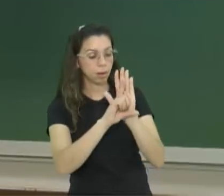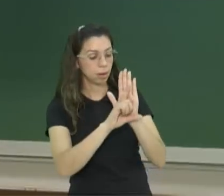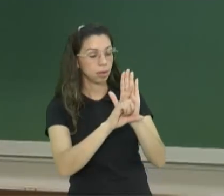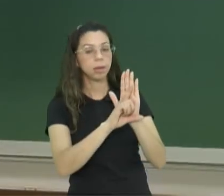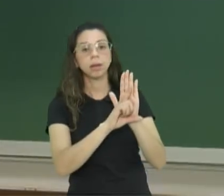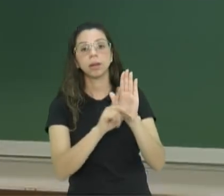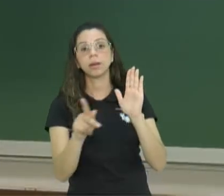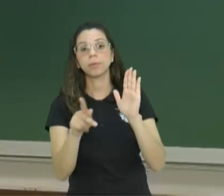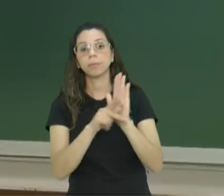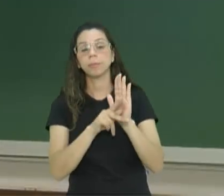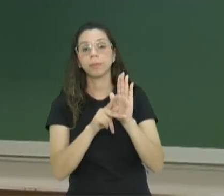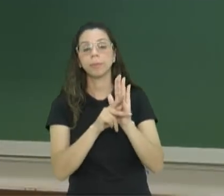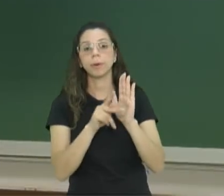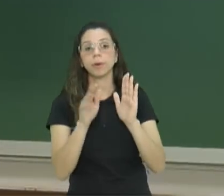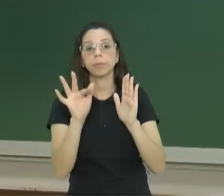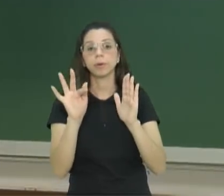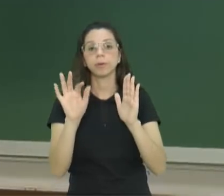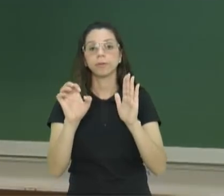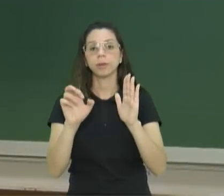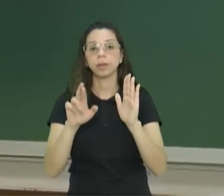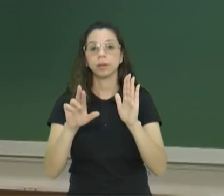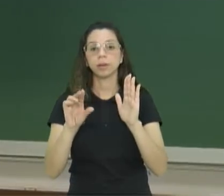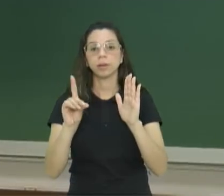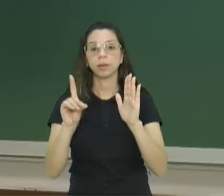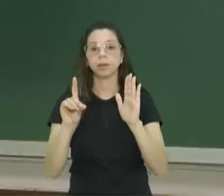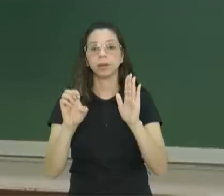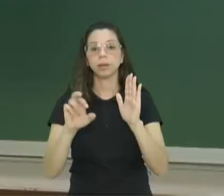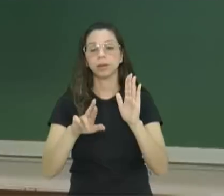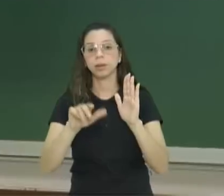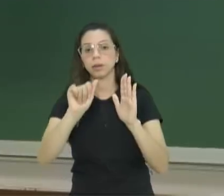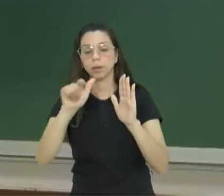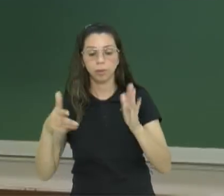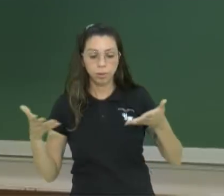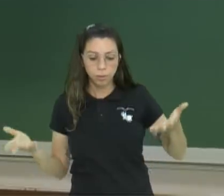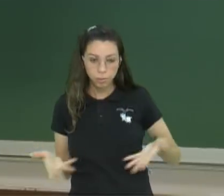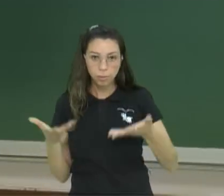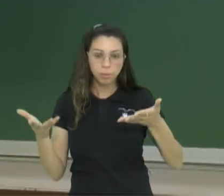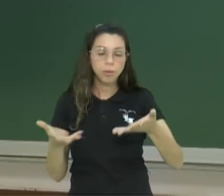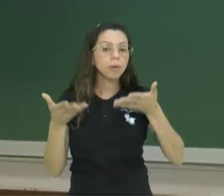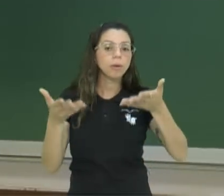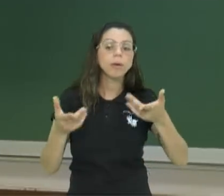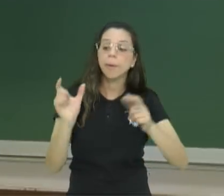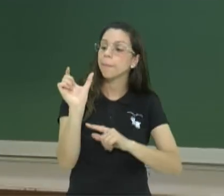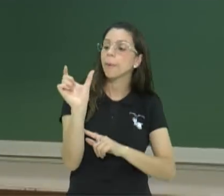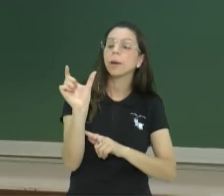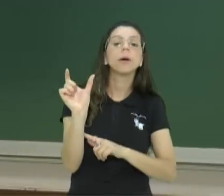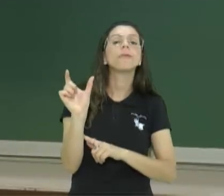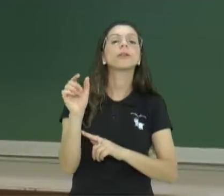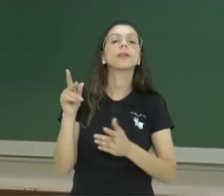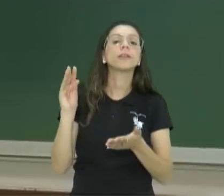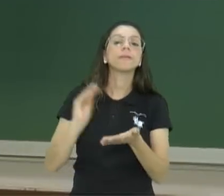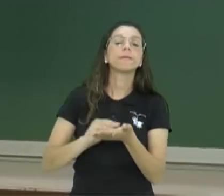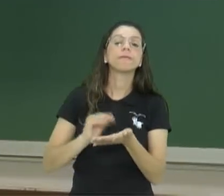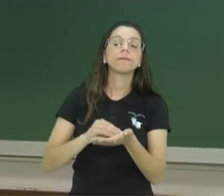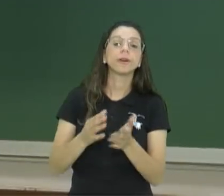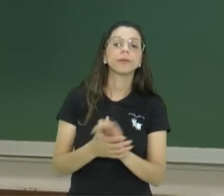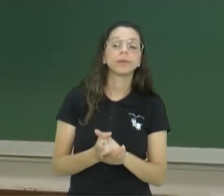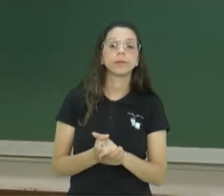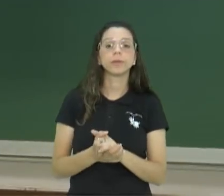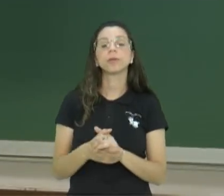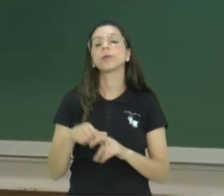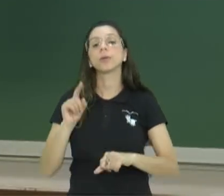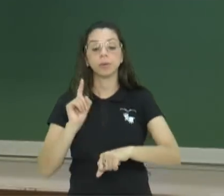federal que incentiva e encoraja, daí você vai colocar a palavrinha que está faltando, a dar algum do